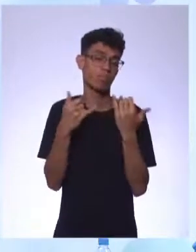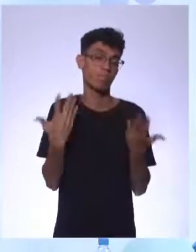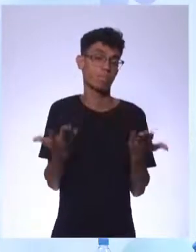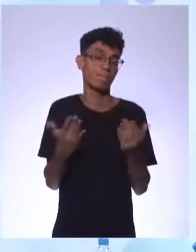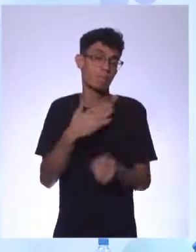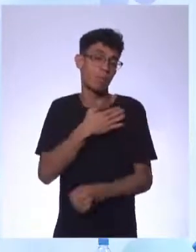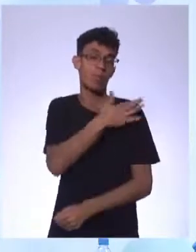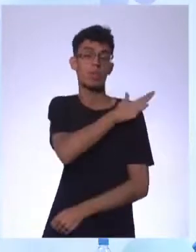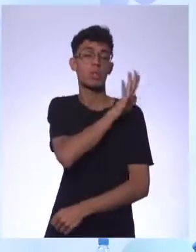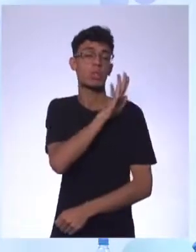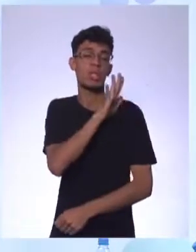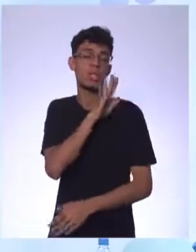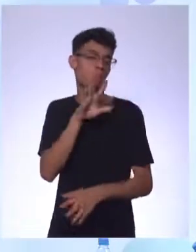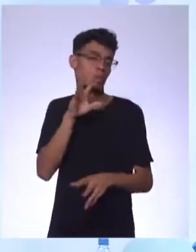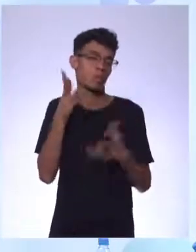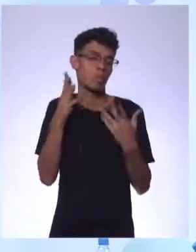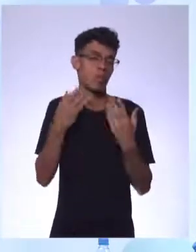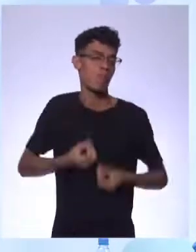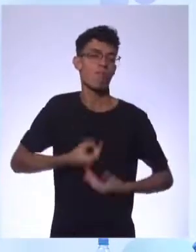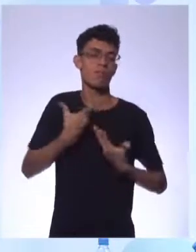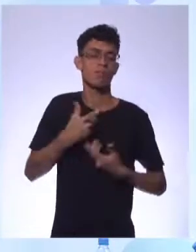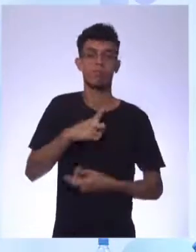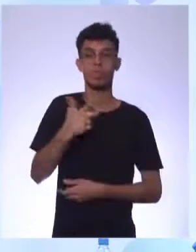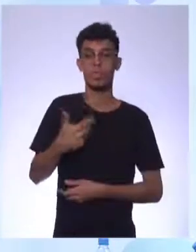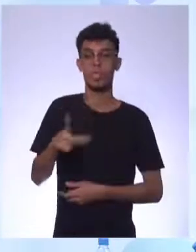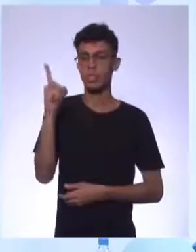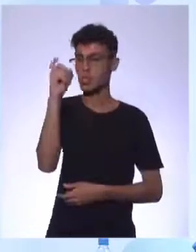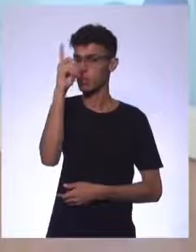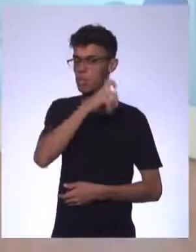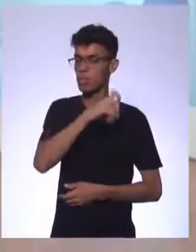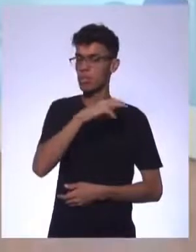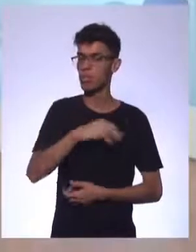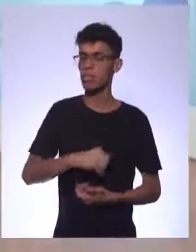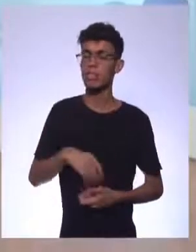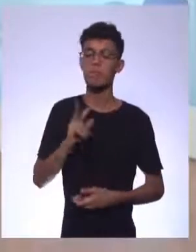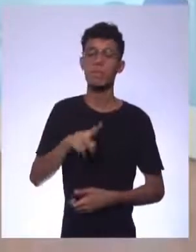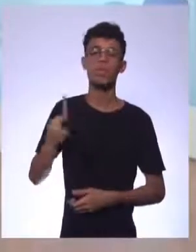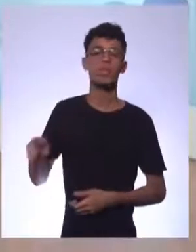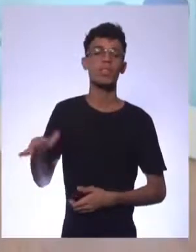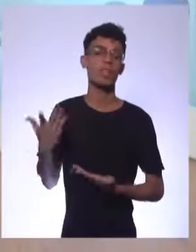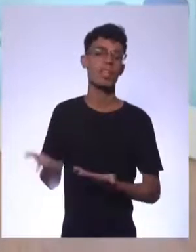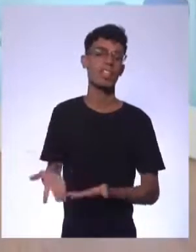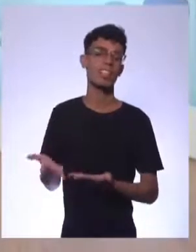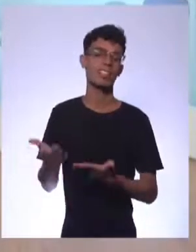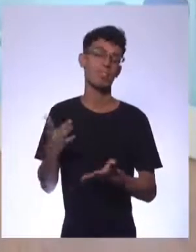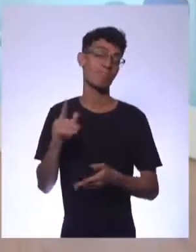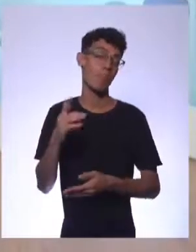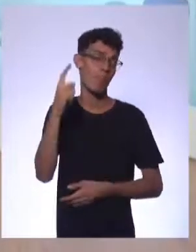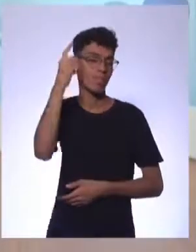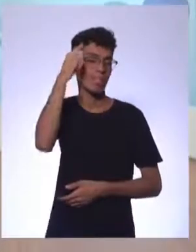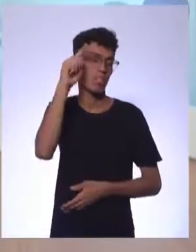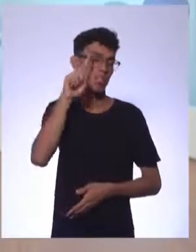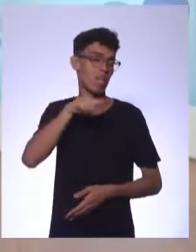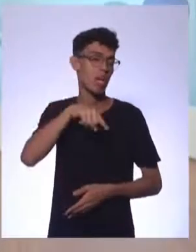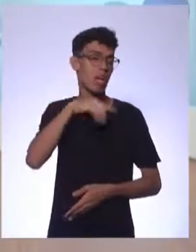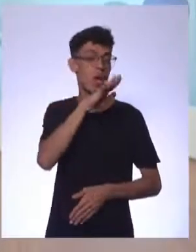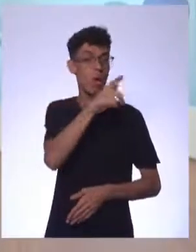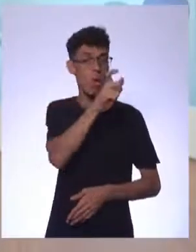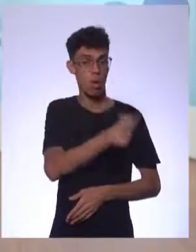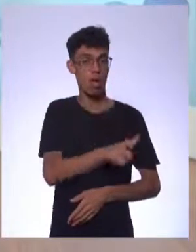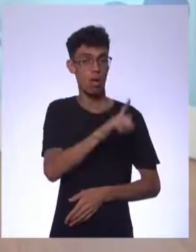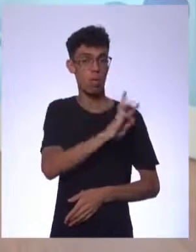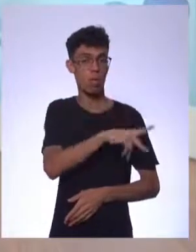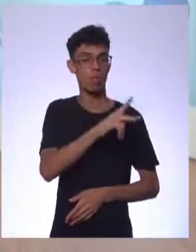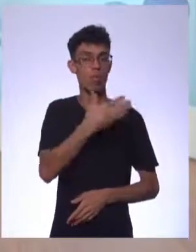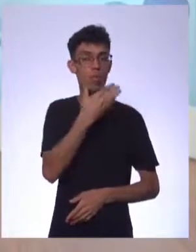beira a desinformação. Isto é complicadíssimo. Professora, diga. Eu estava pensando que ele ia fazer outra pergunta, gente. É assim mesmo, é a primeira aula